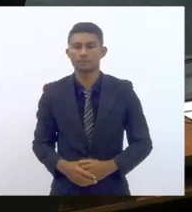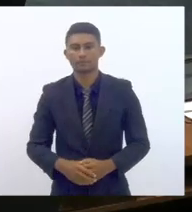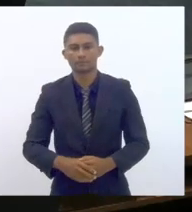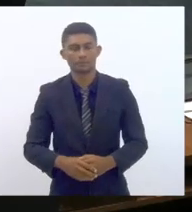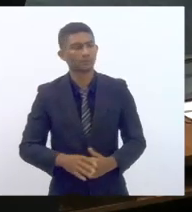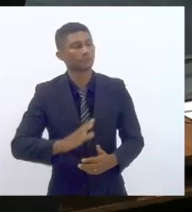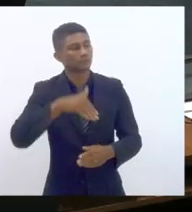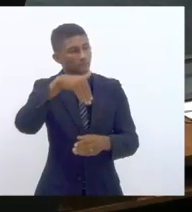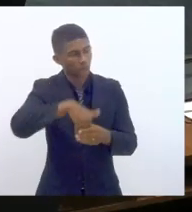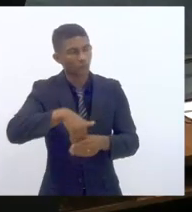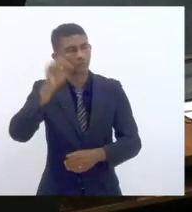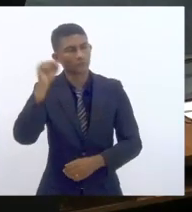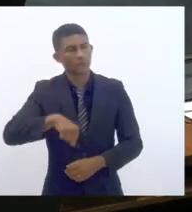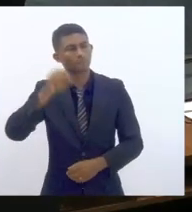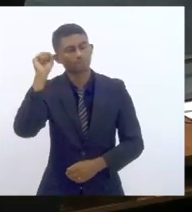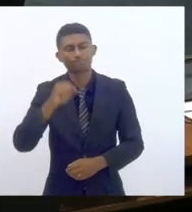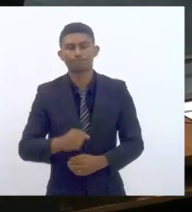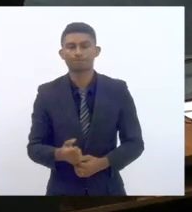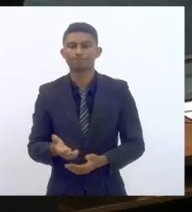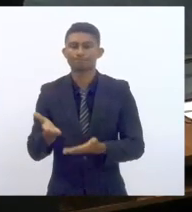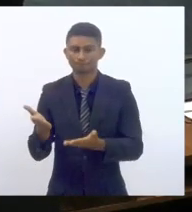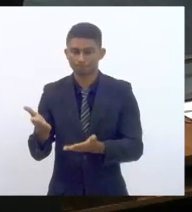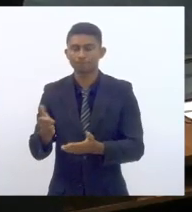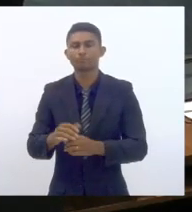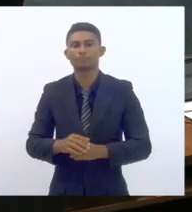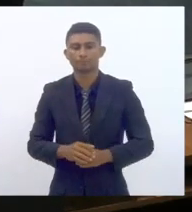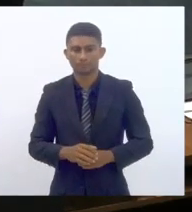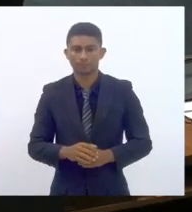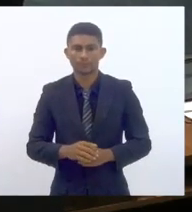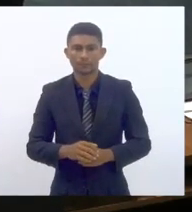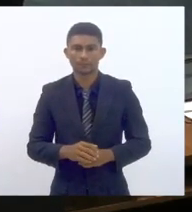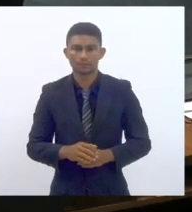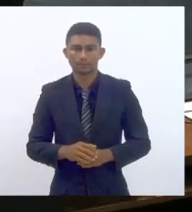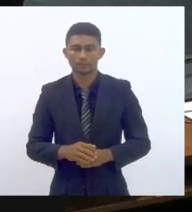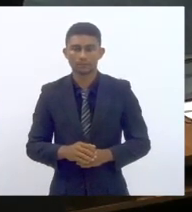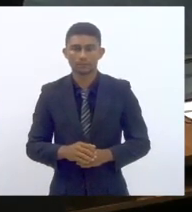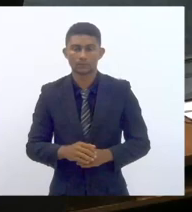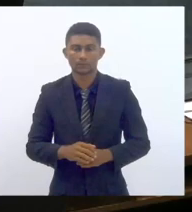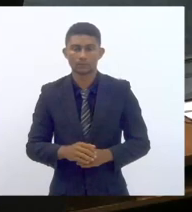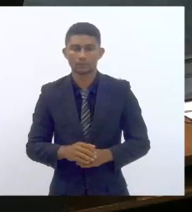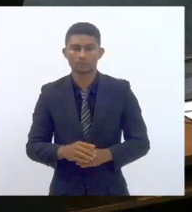Voto sim, senhor presidente. Felipe Soares vota sim.